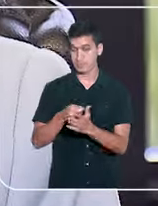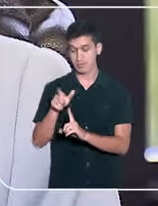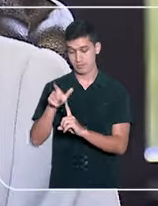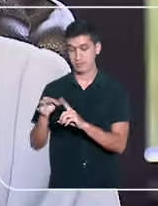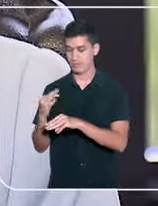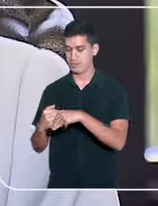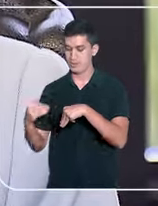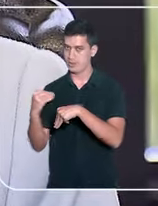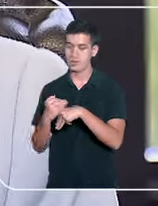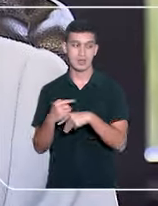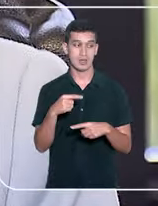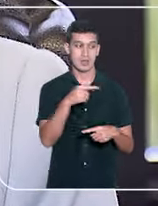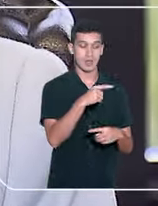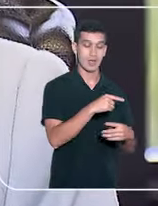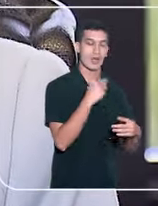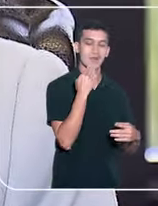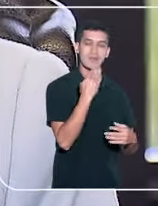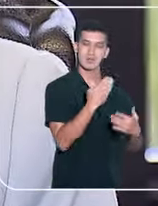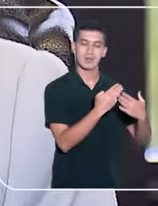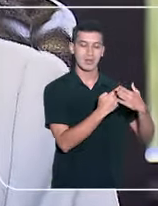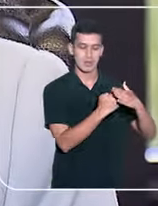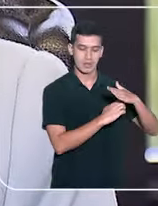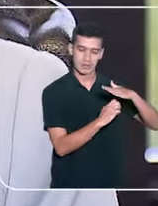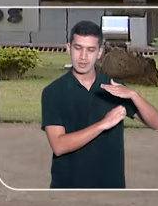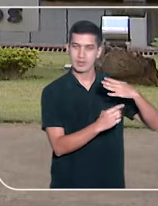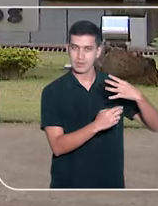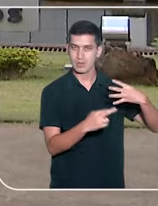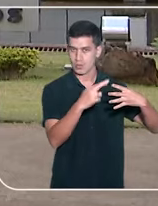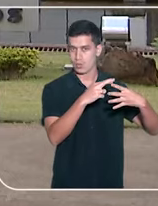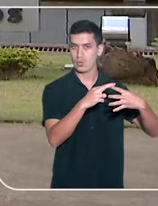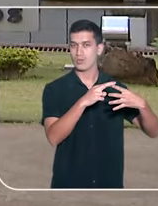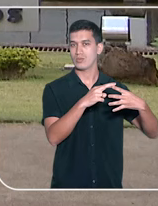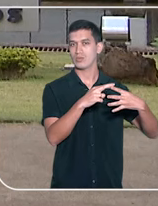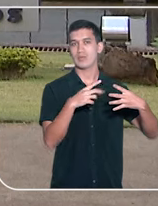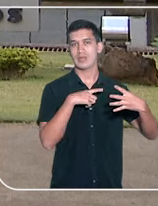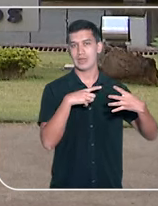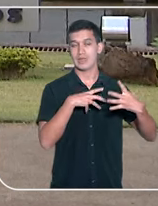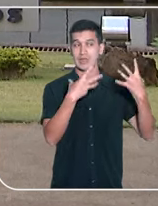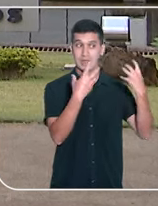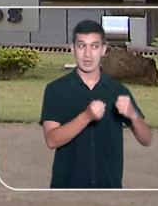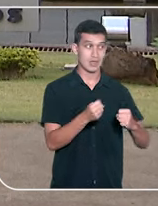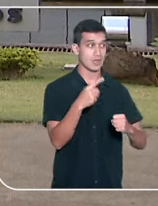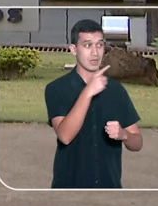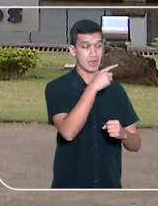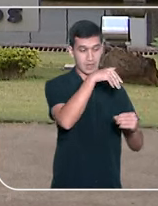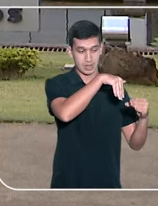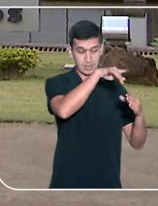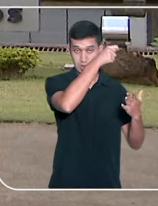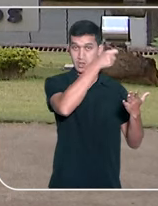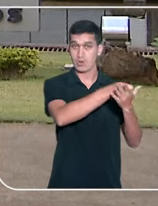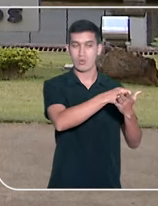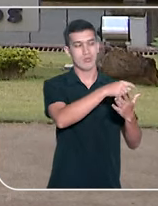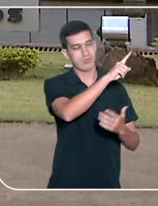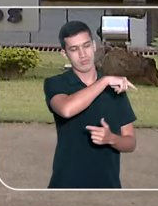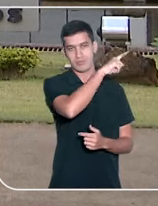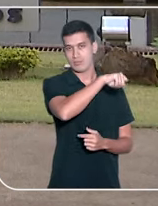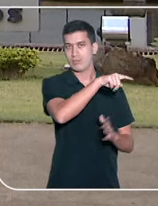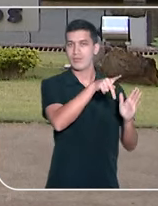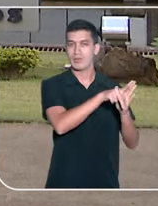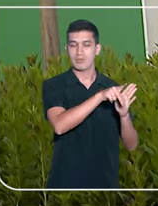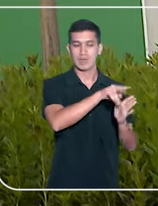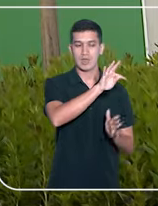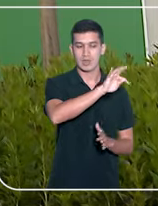ministra negou o provimento ao recurso especial da empresa pública que buscava anular acordam do Tribunal de Justiça do Distrito Federal e dos